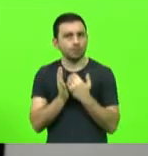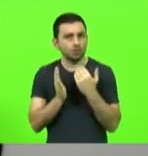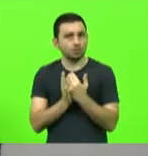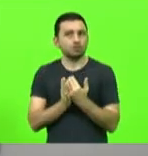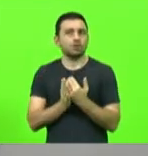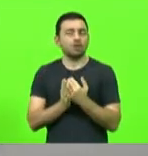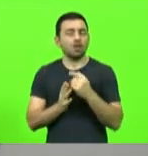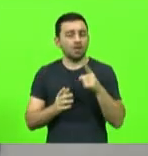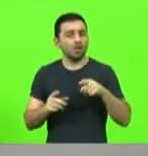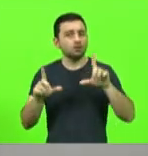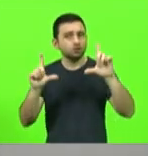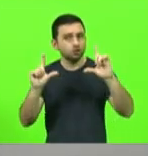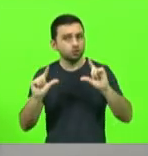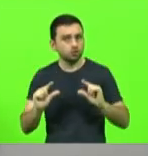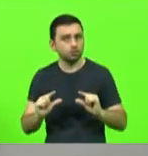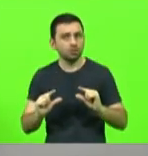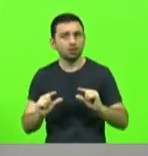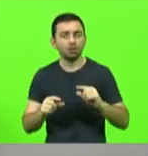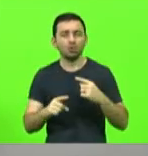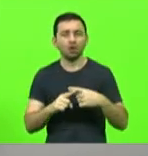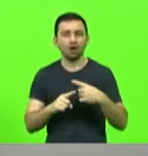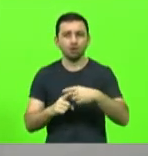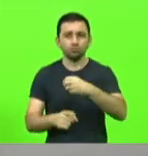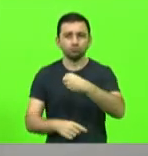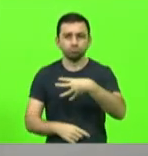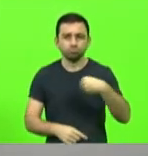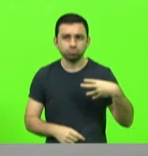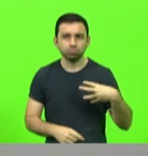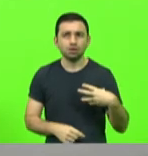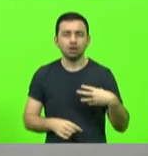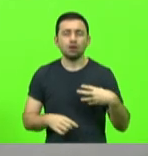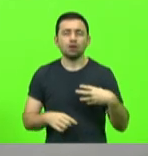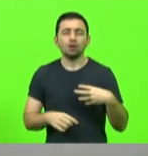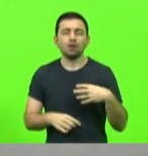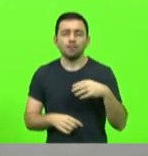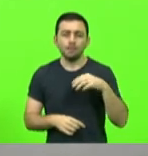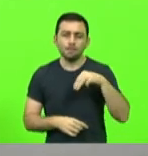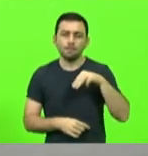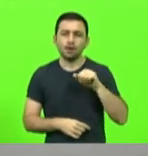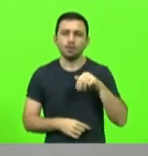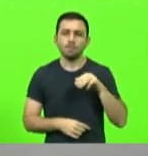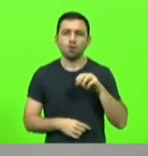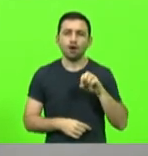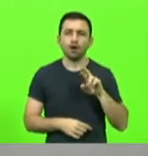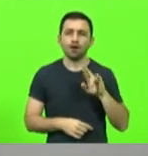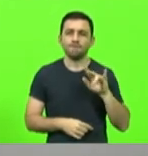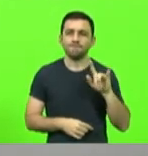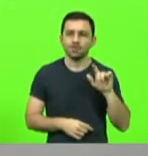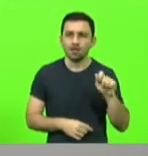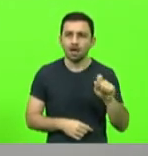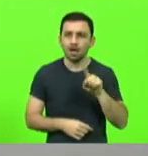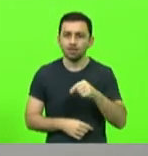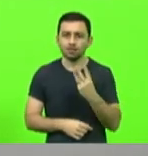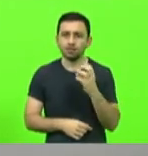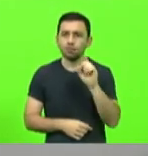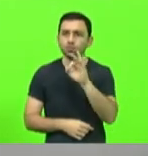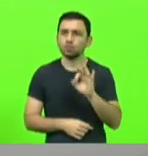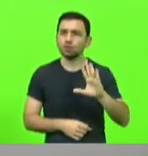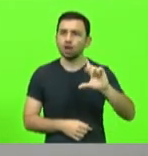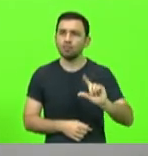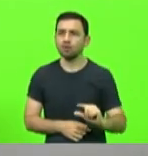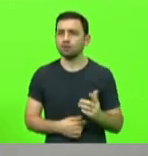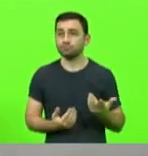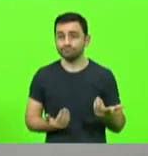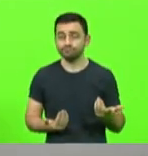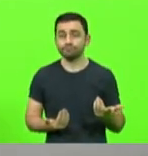da redução das mamografias, né, da ordem de 30% aí nesse último ano, claro, muito motivado